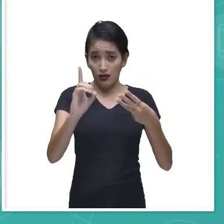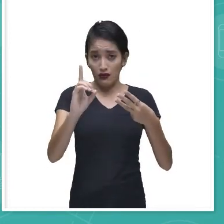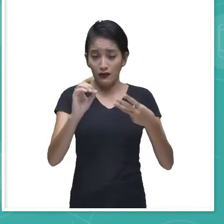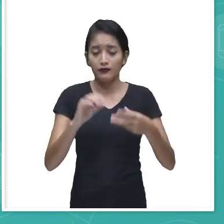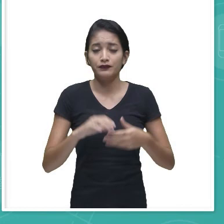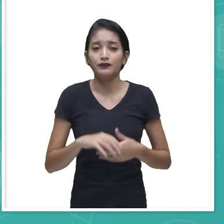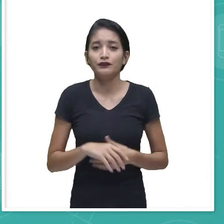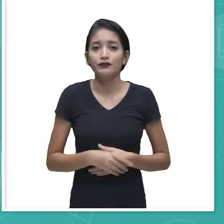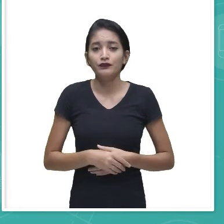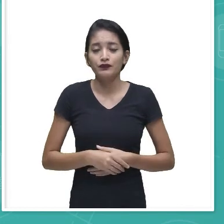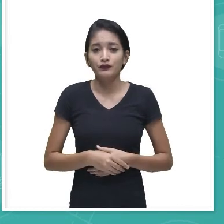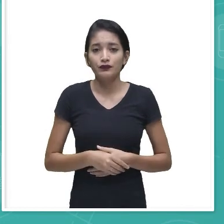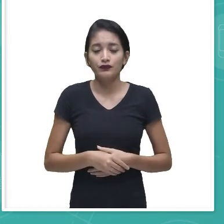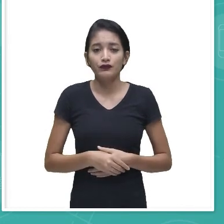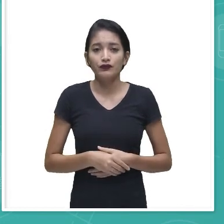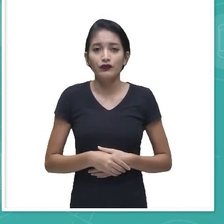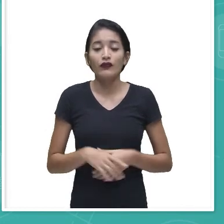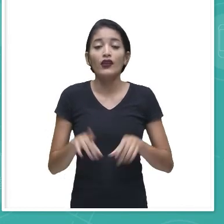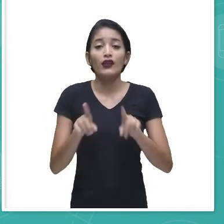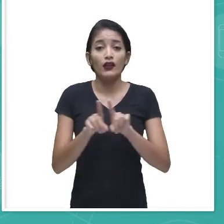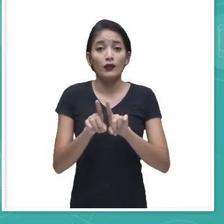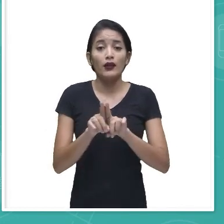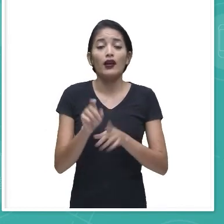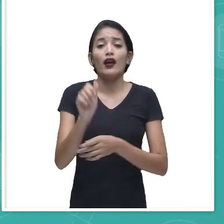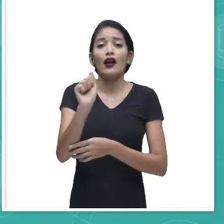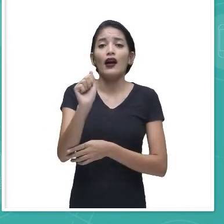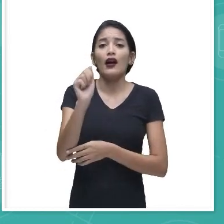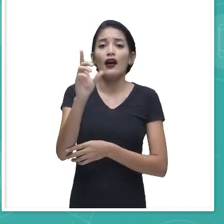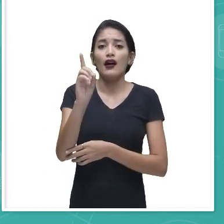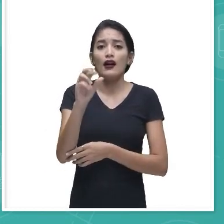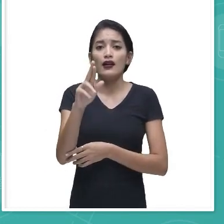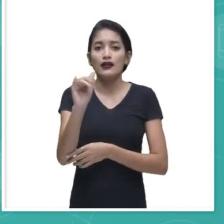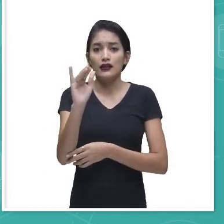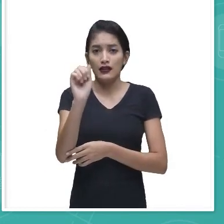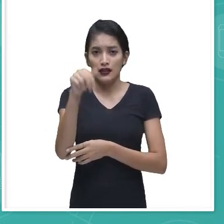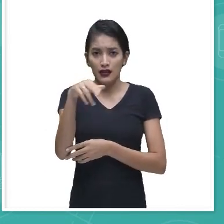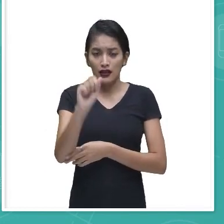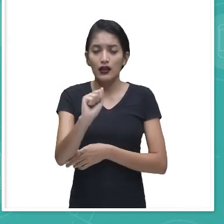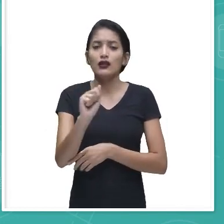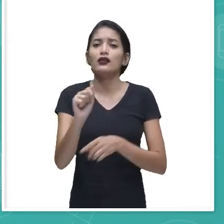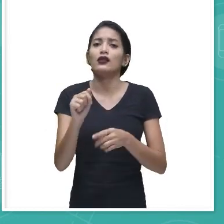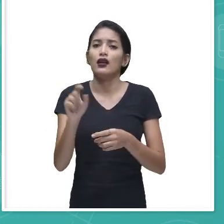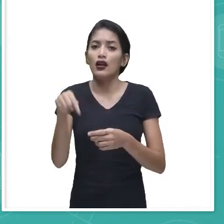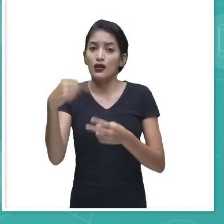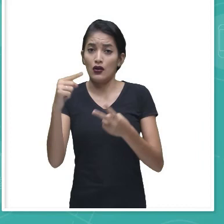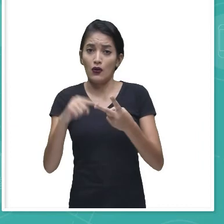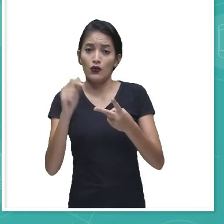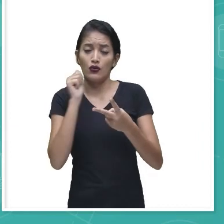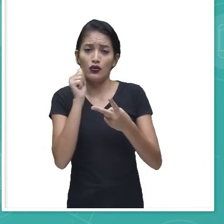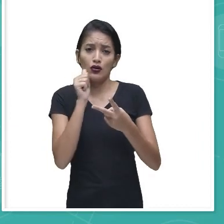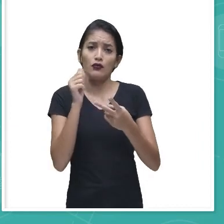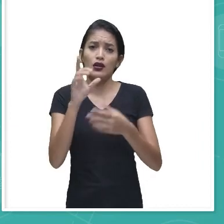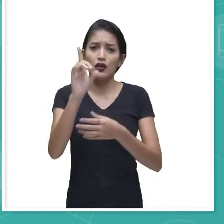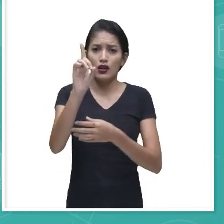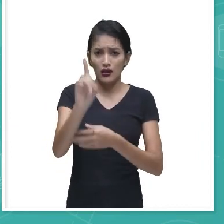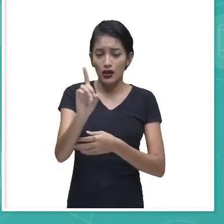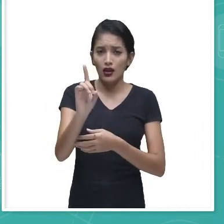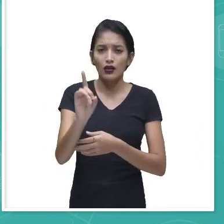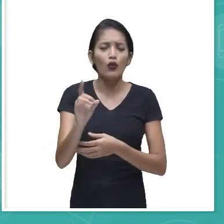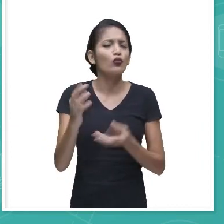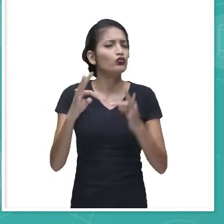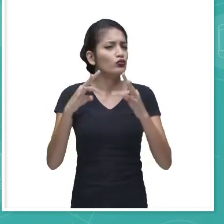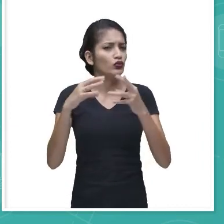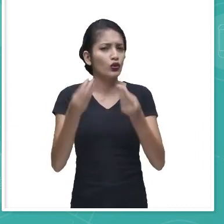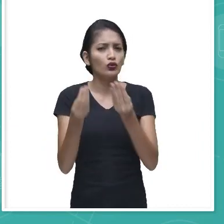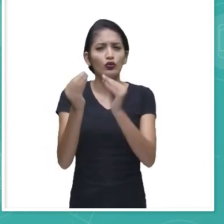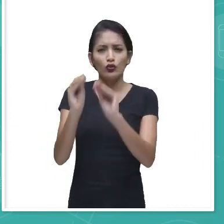né? Ali a Adriana e a Diana também marcaram a letra D de dado. Então, está todo mundo marcando a letra